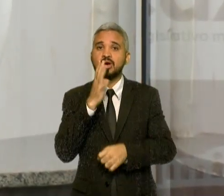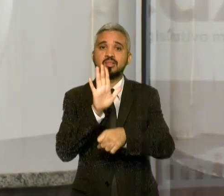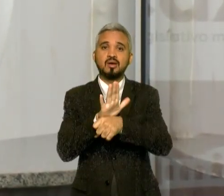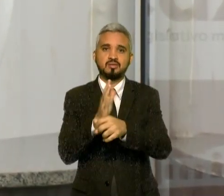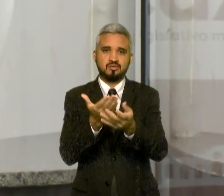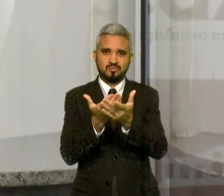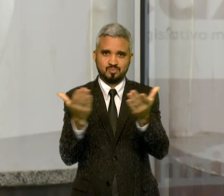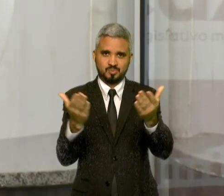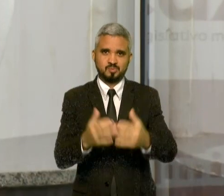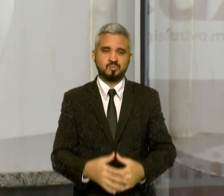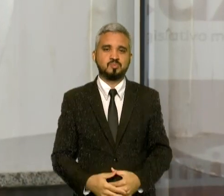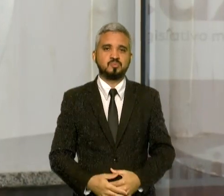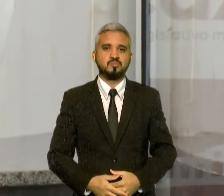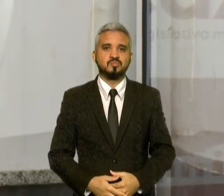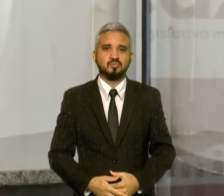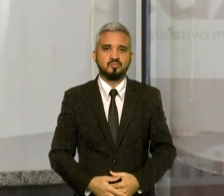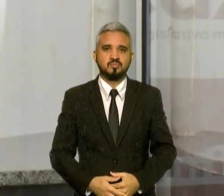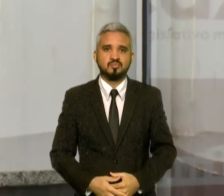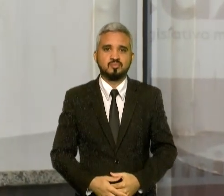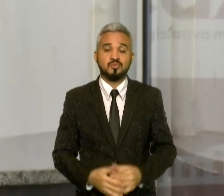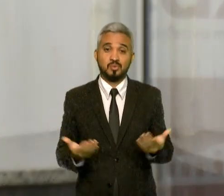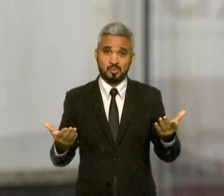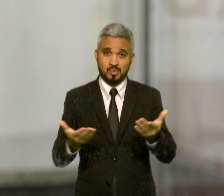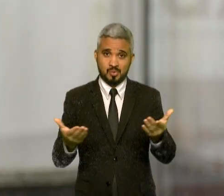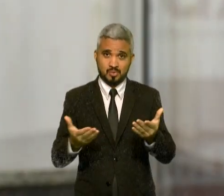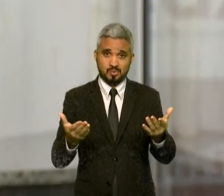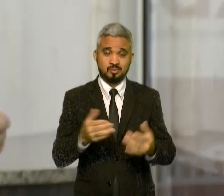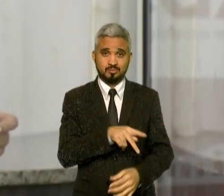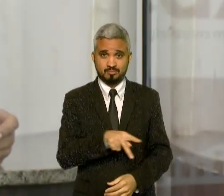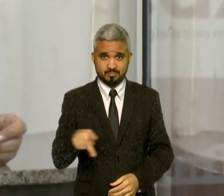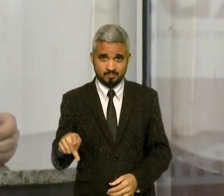todas. Hoje, presidente, eu não poderia subir essa